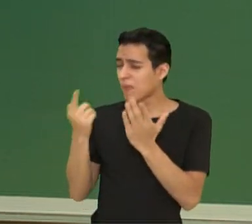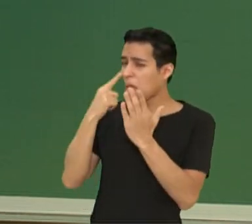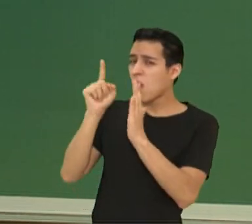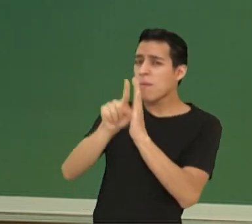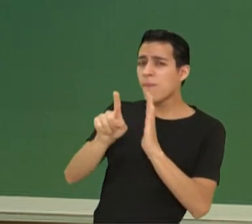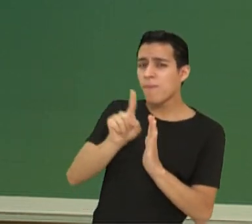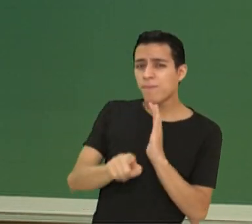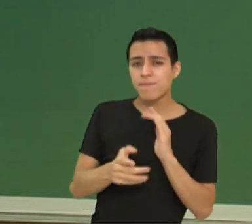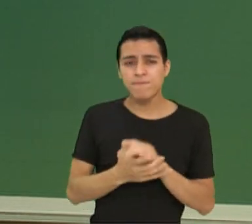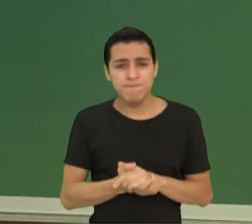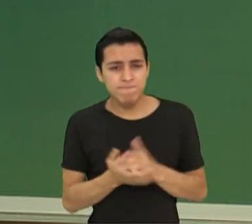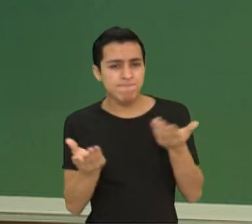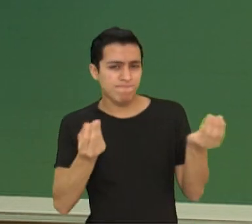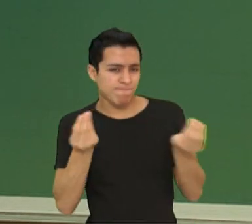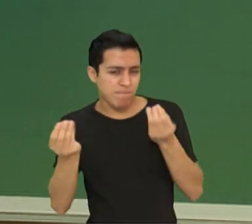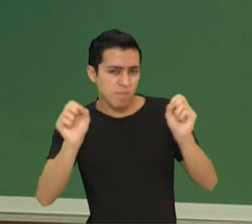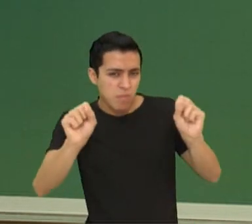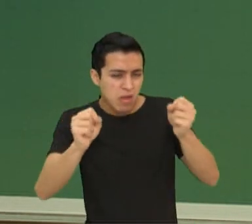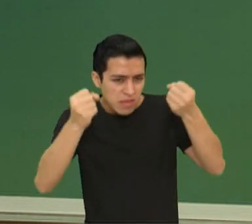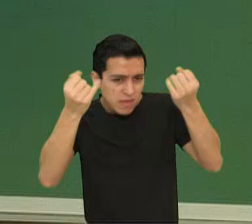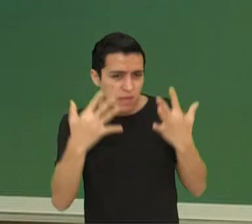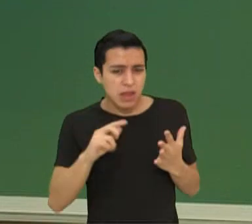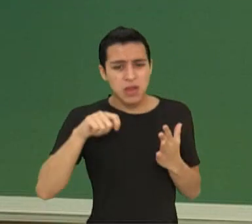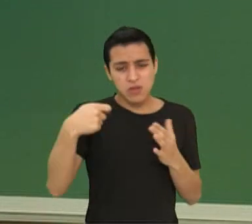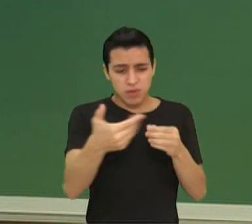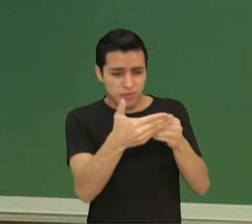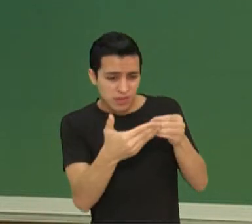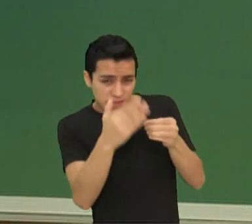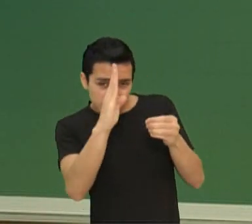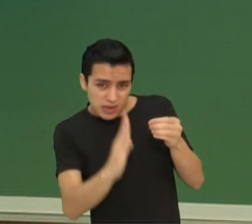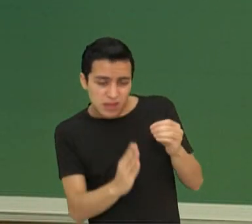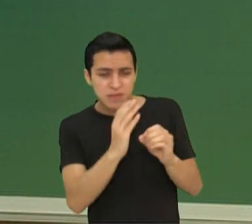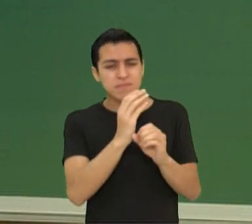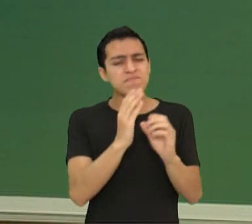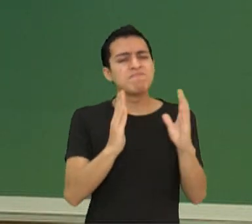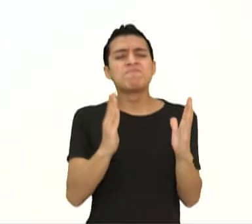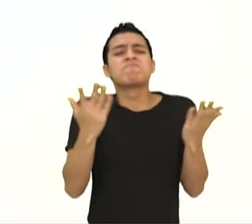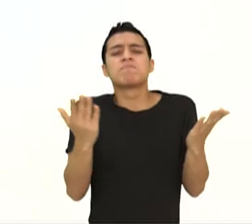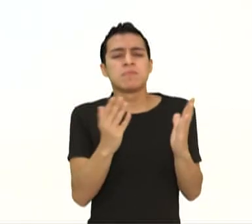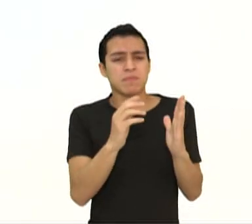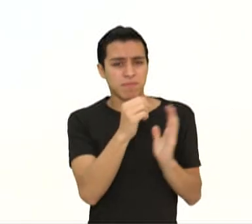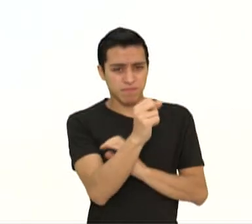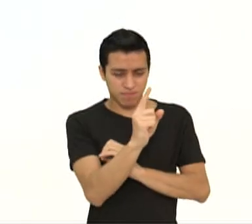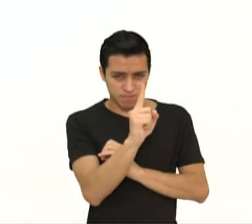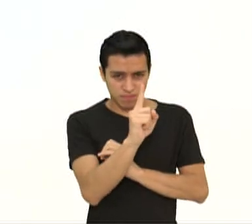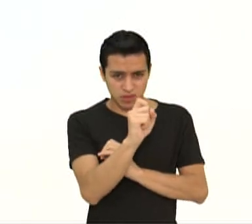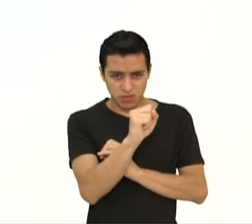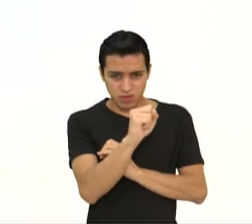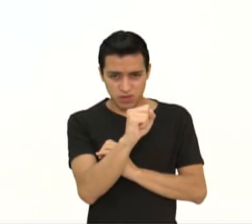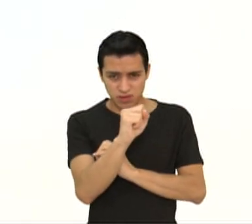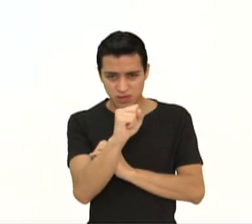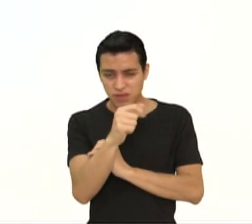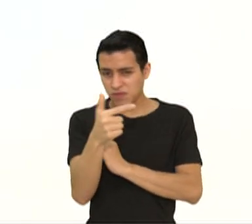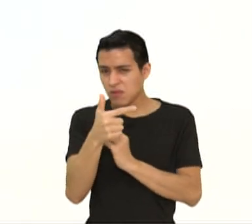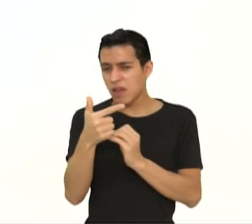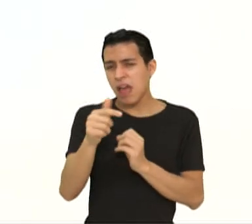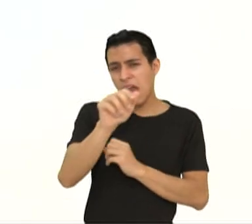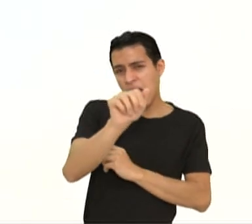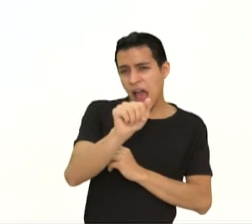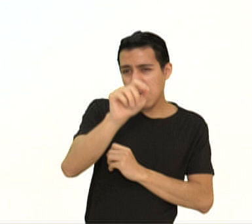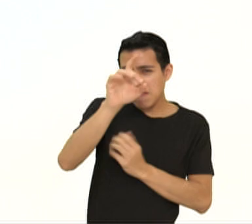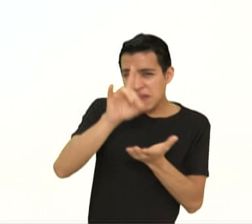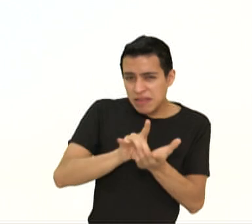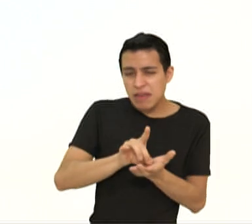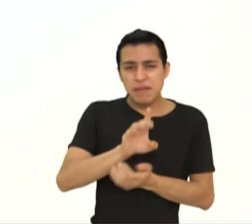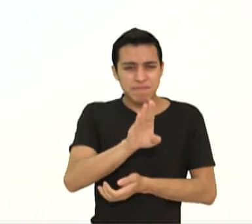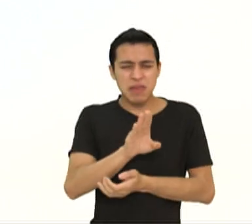quiz. Podemos falar de Estado brasileiro a partir de 1822. Letra A, a afirmação é correta, ou letra B,